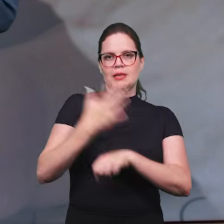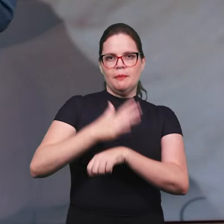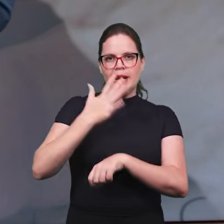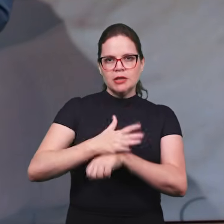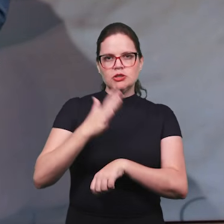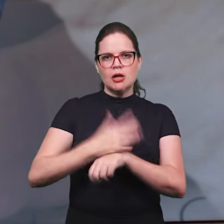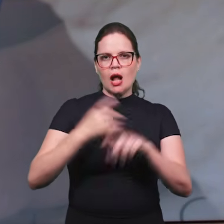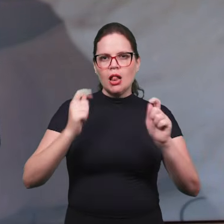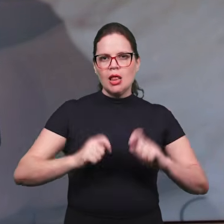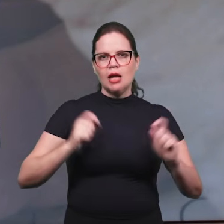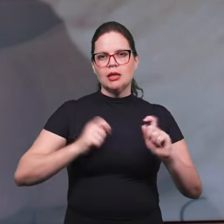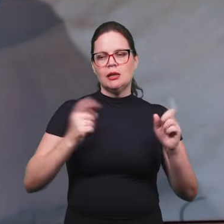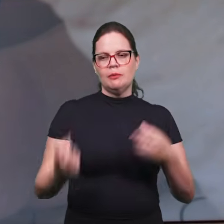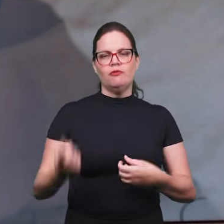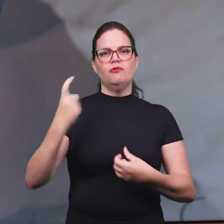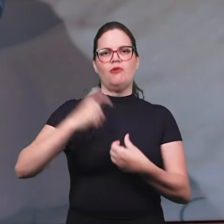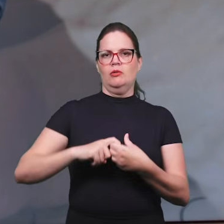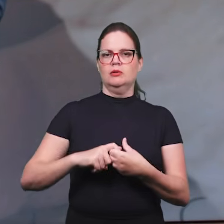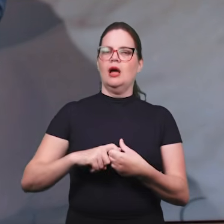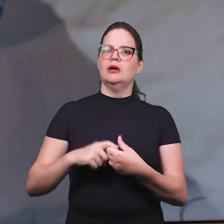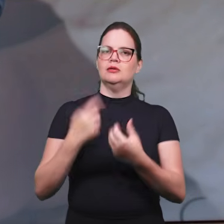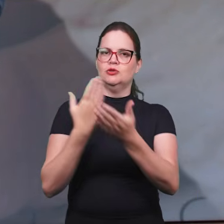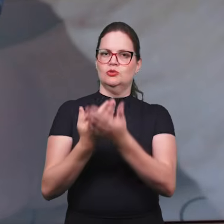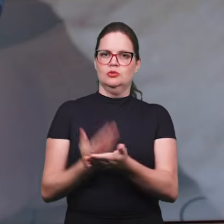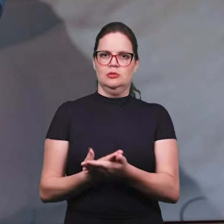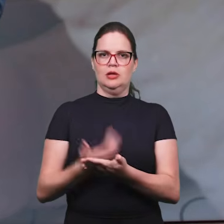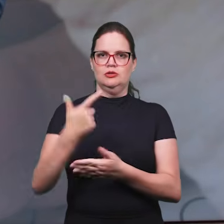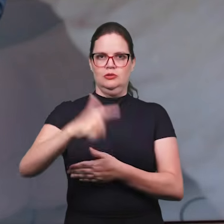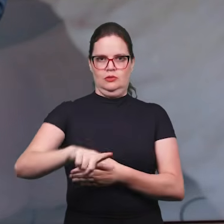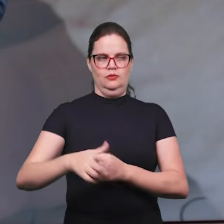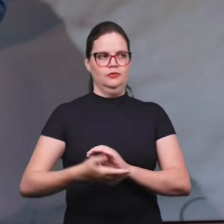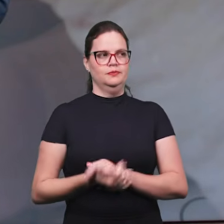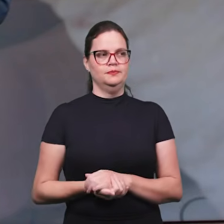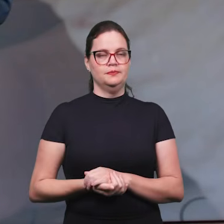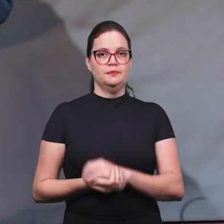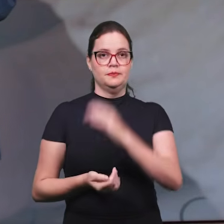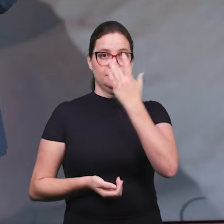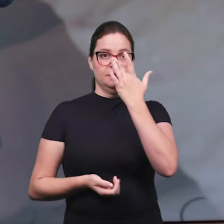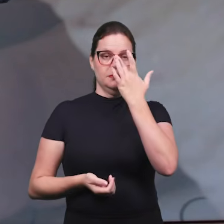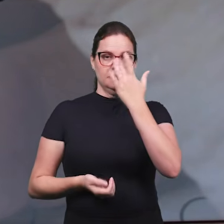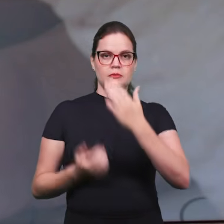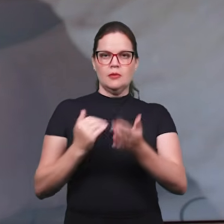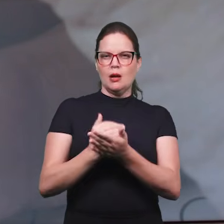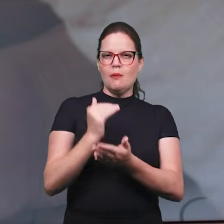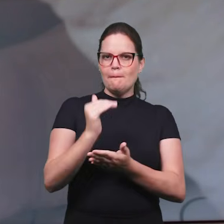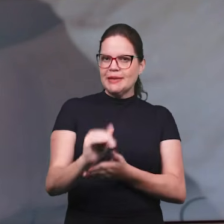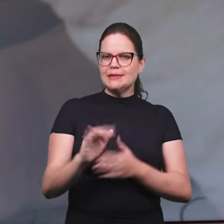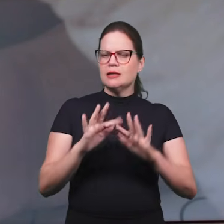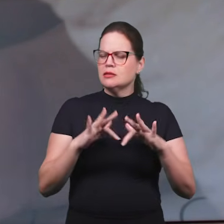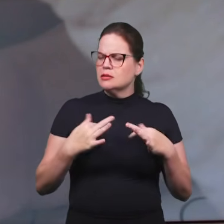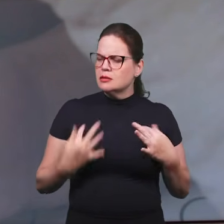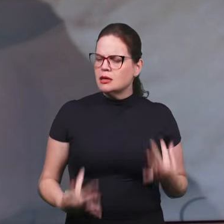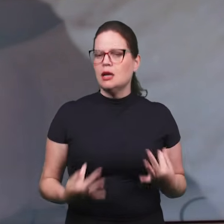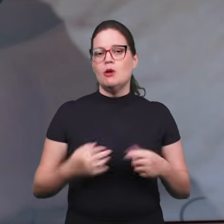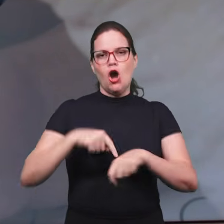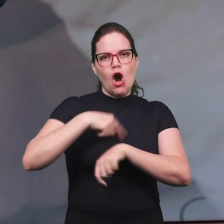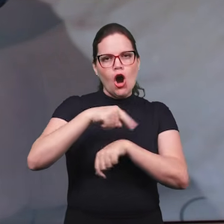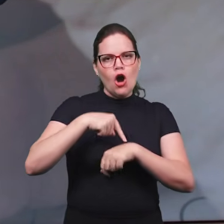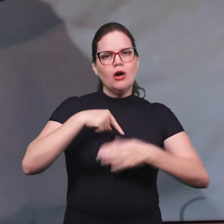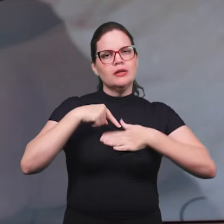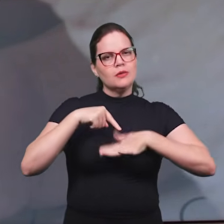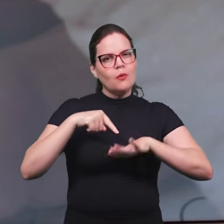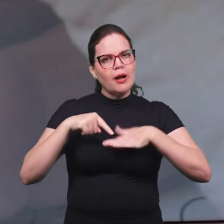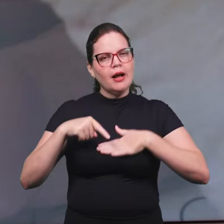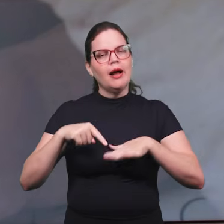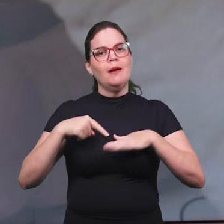diretas, de aplicação imediata, para que você possa recomeçar os estudos do jeito certo, tá? Começar pequeno, com poucas horas por